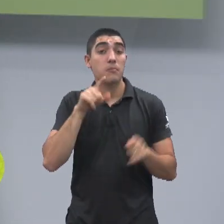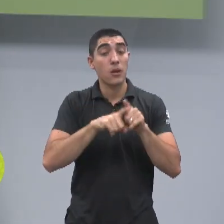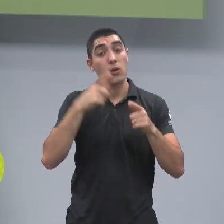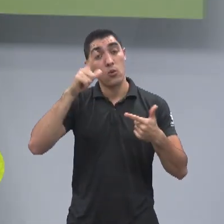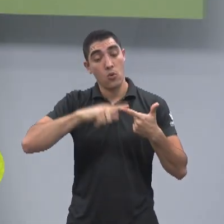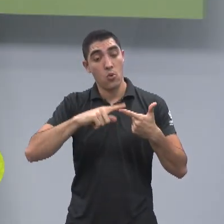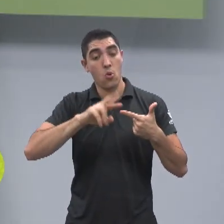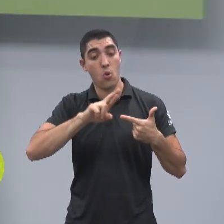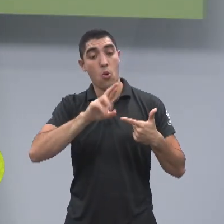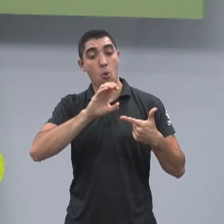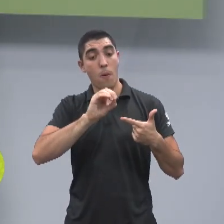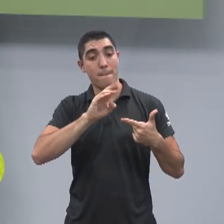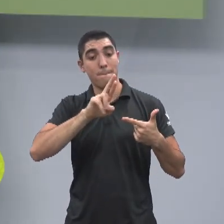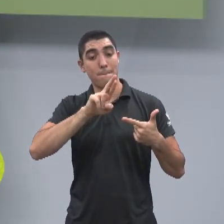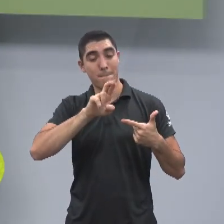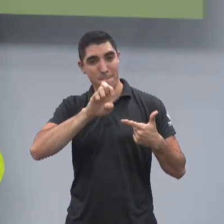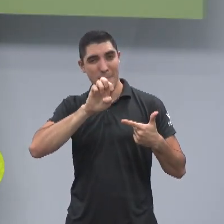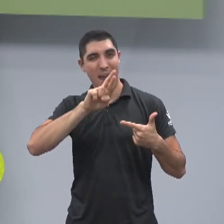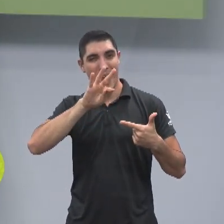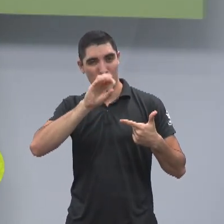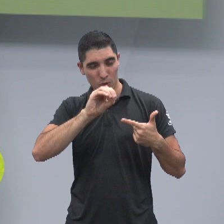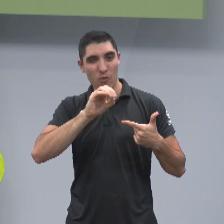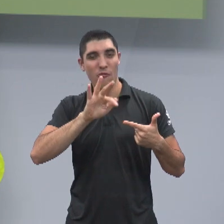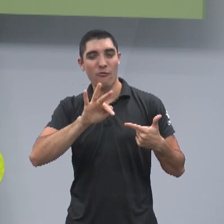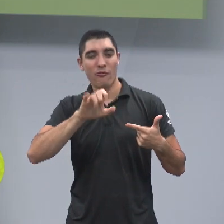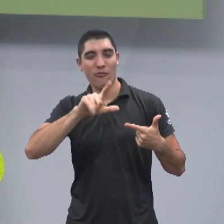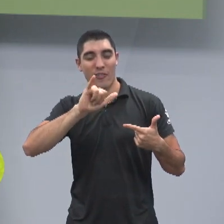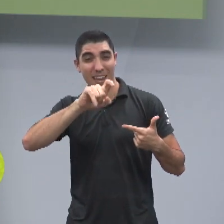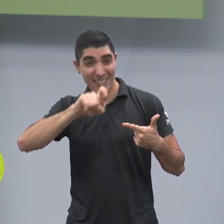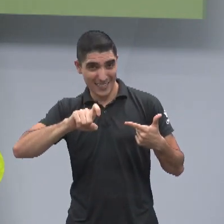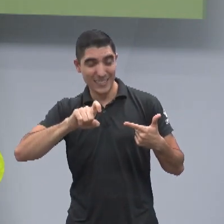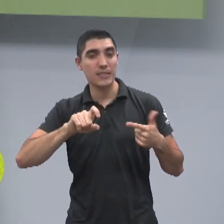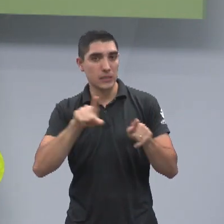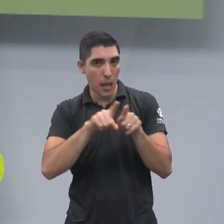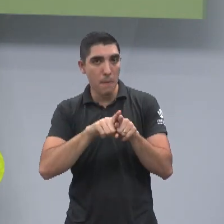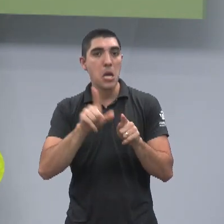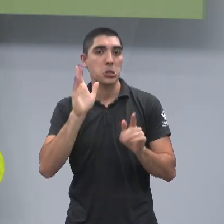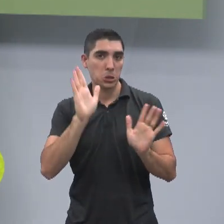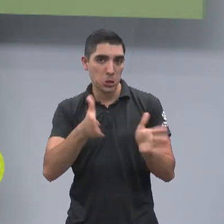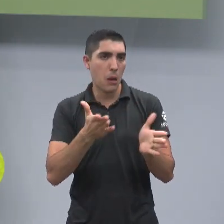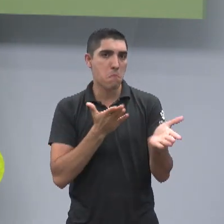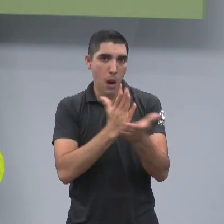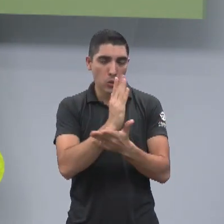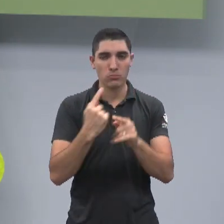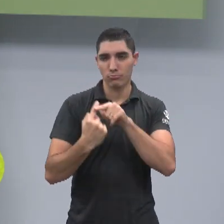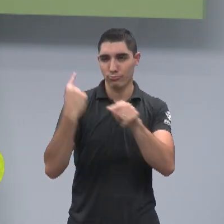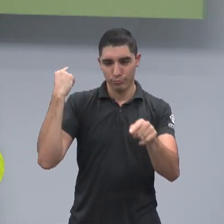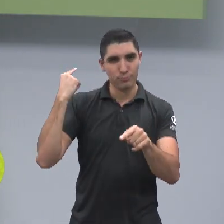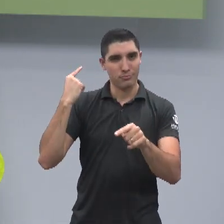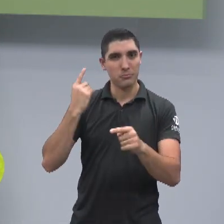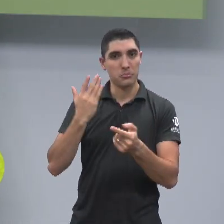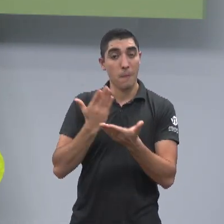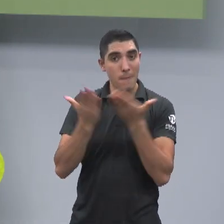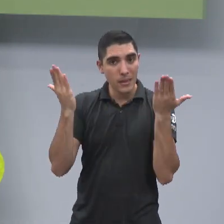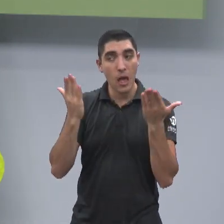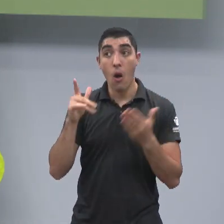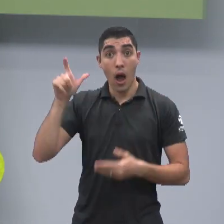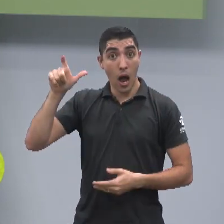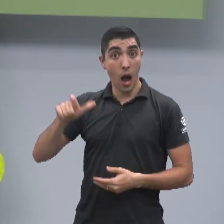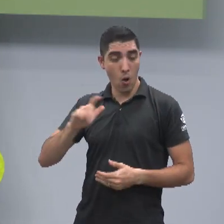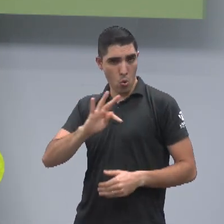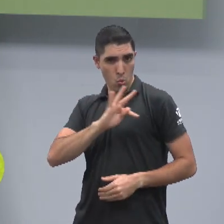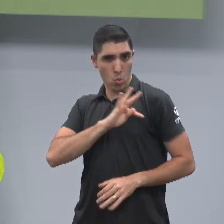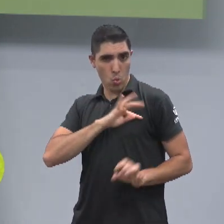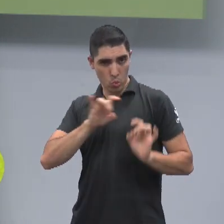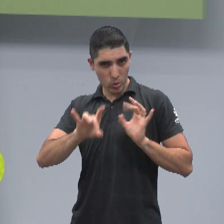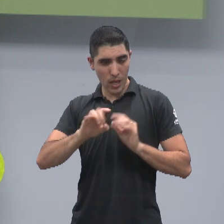ele elevou o Taubaté ao patamar aí que tá no campeonato, né, depois da derrota contra o São José aqui. O Alberto Félix, que na divisão também, ele não